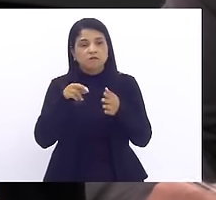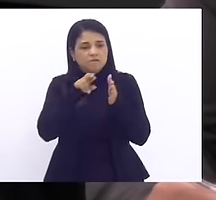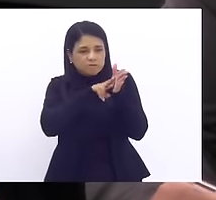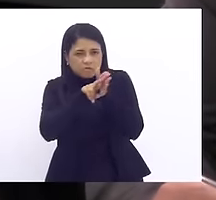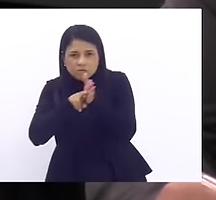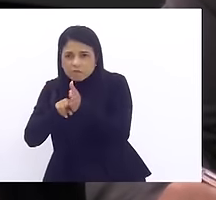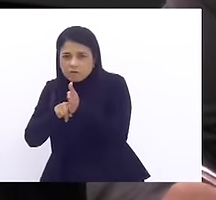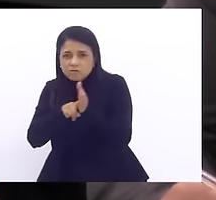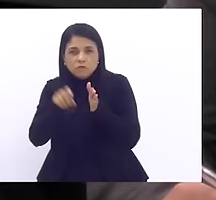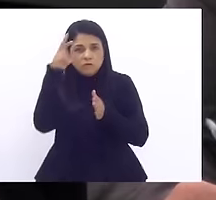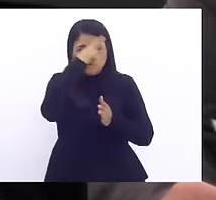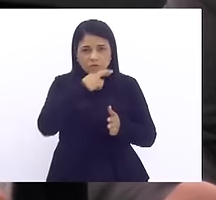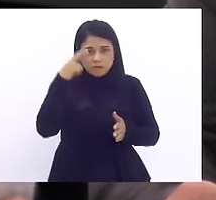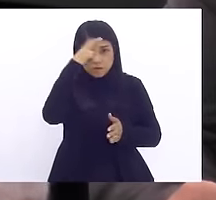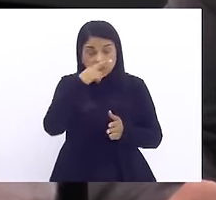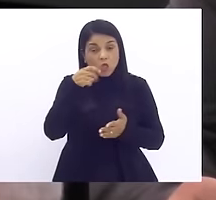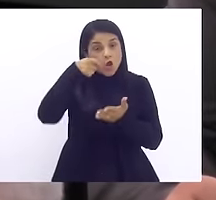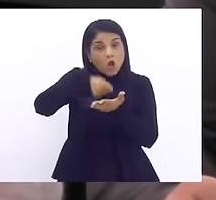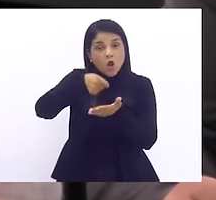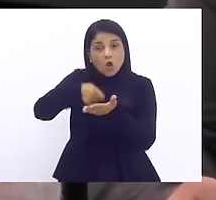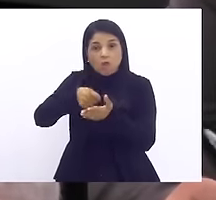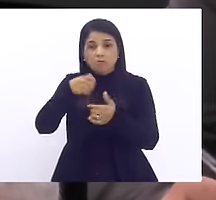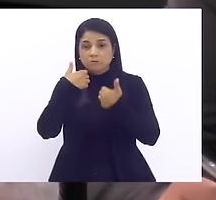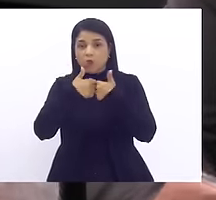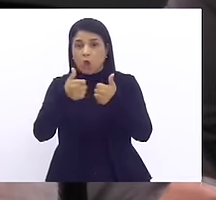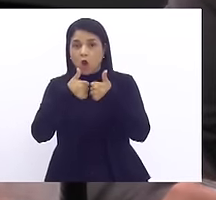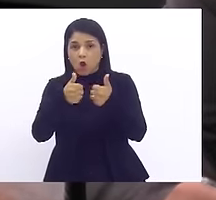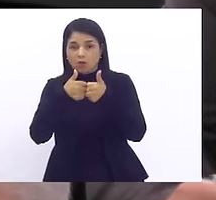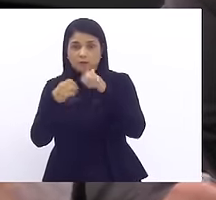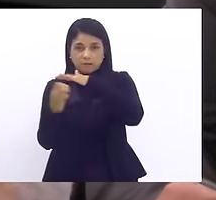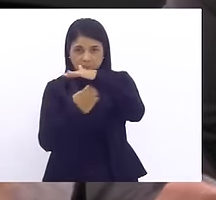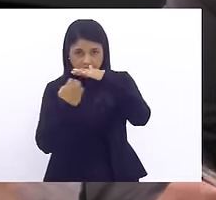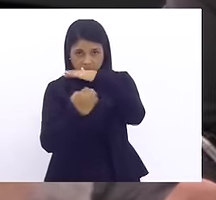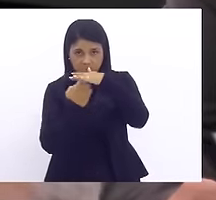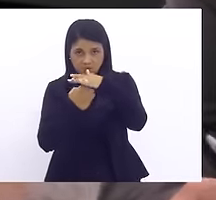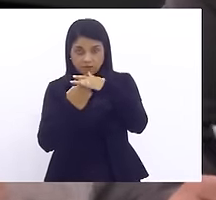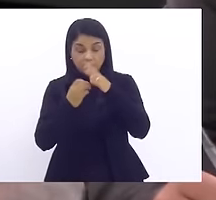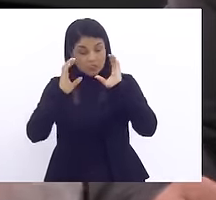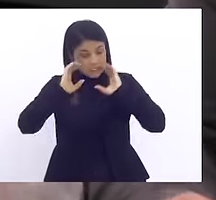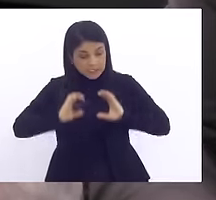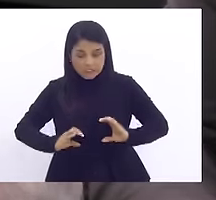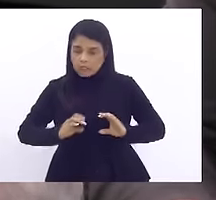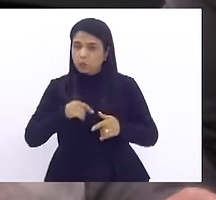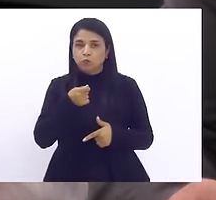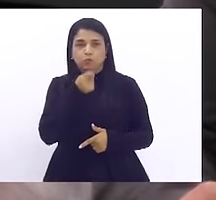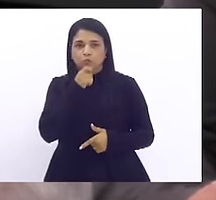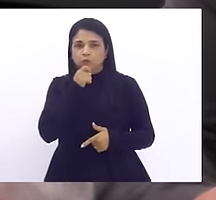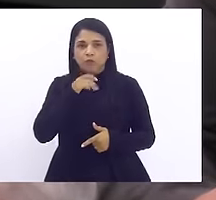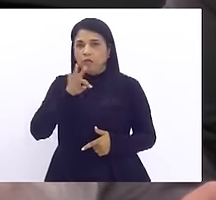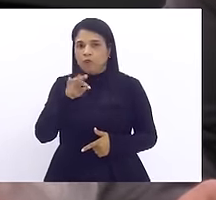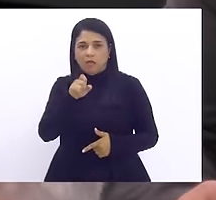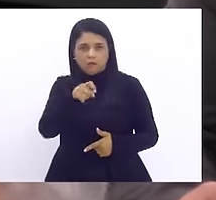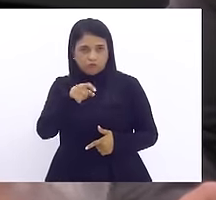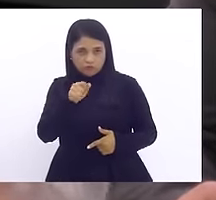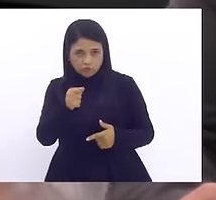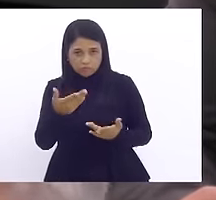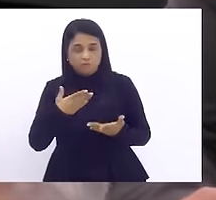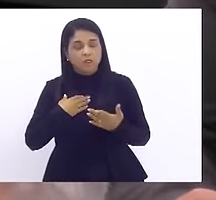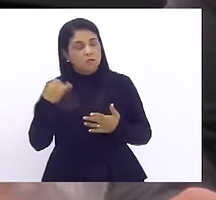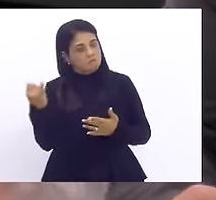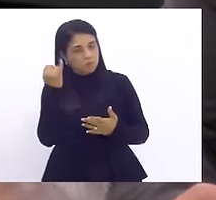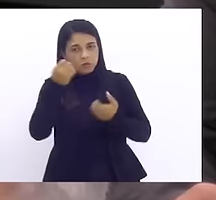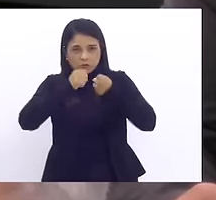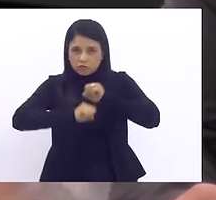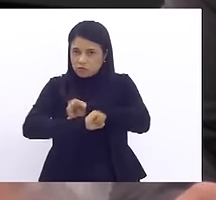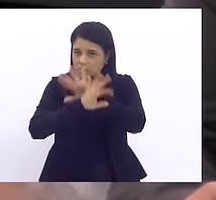que é cobrado das empresas de ônibus do cidadão dentro não cobra nenhuma taxa é importante porque isso foi mencionado